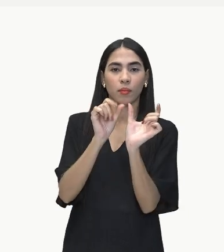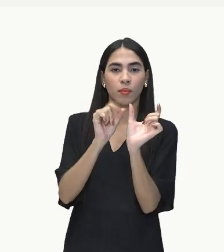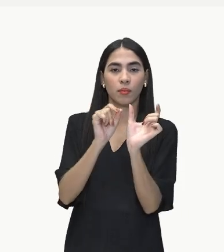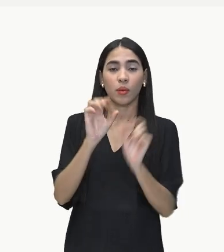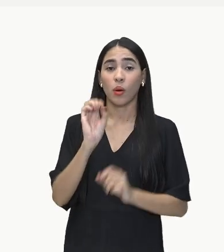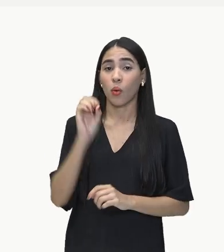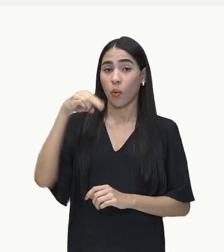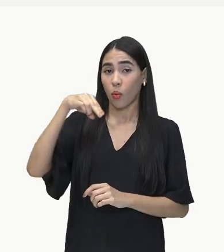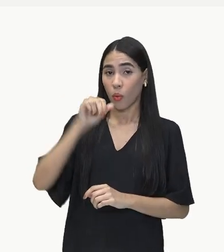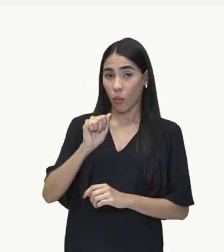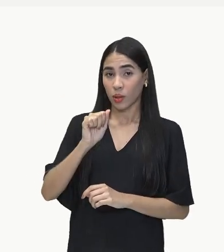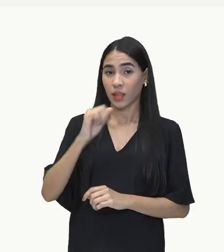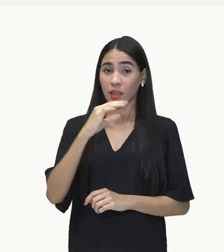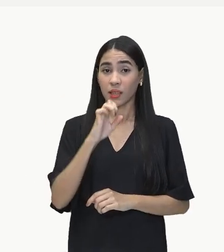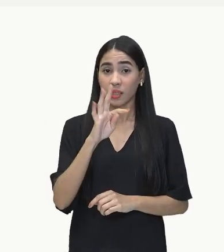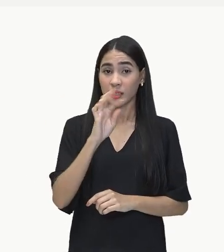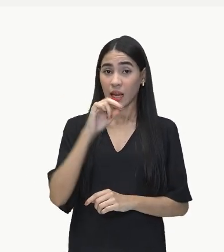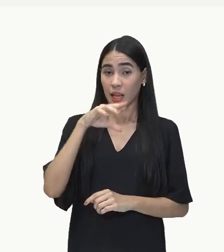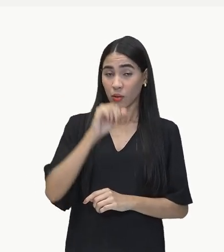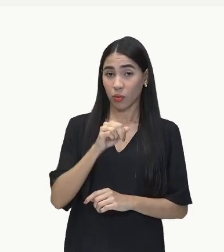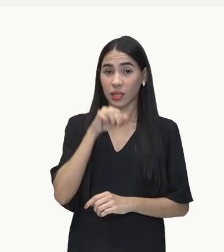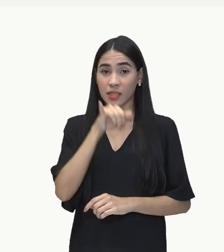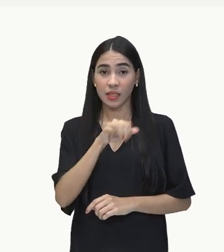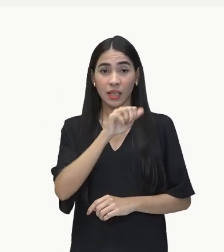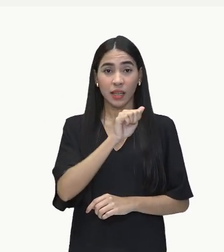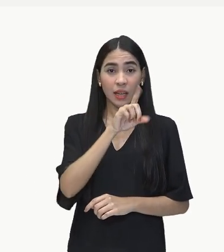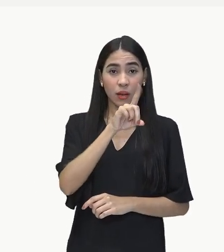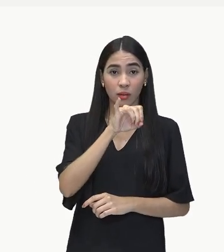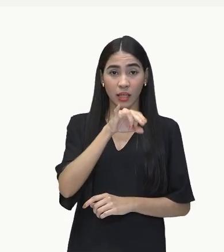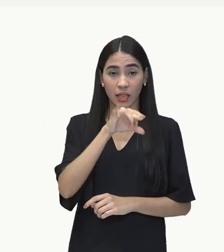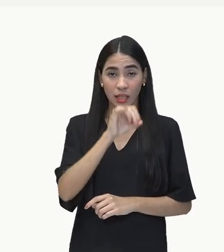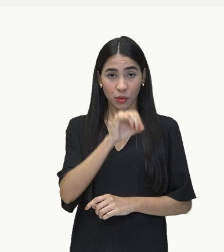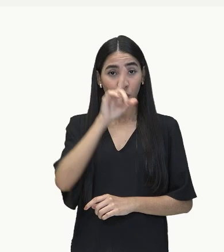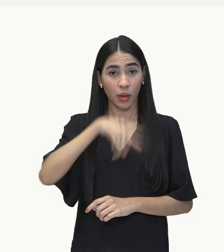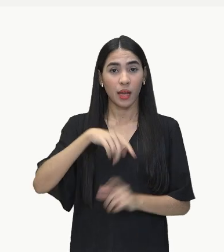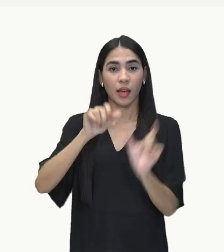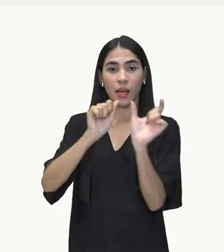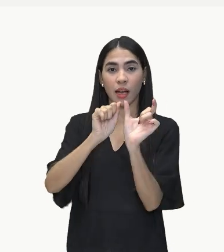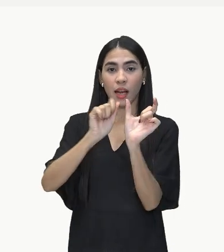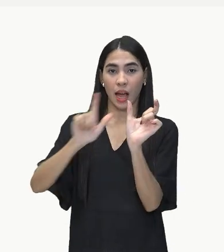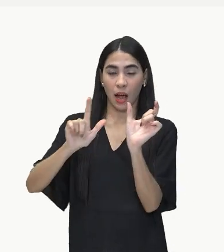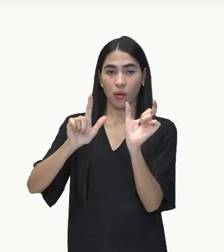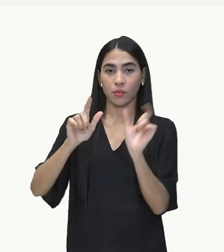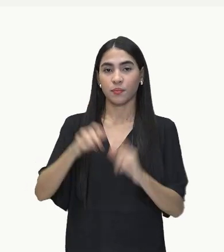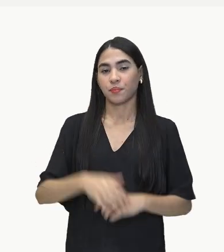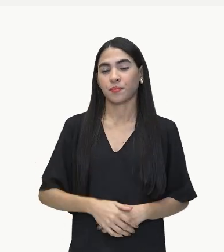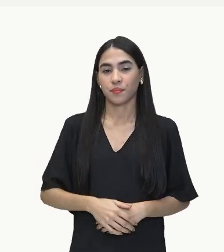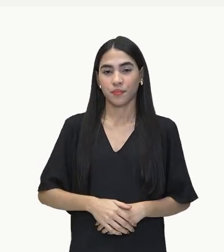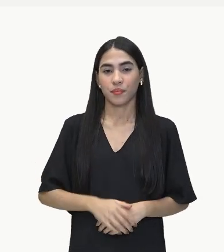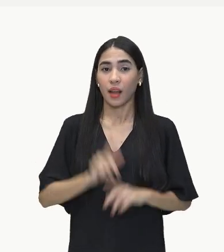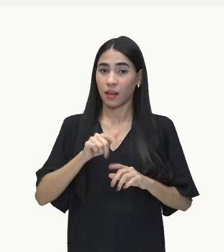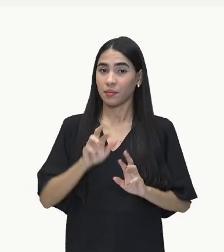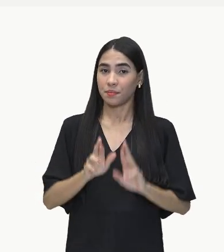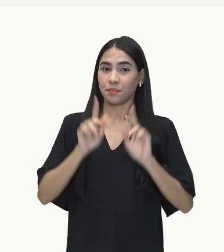Ona. E quando eu tenho um aldeído, é o al, o sufixo. É essa a